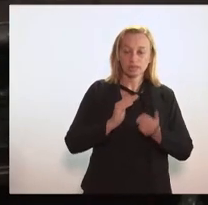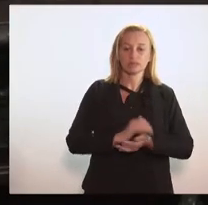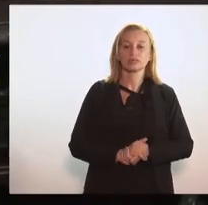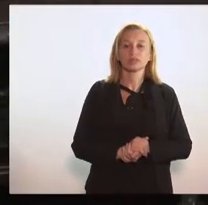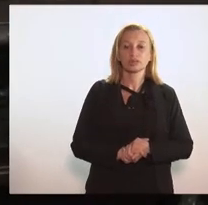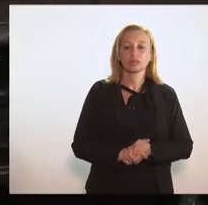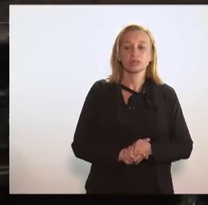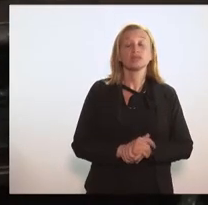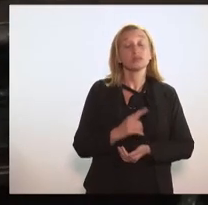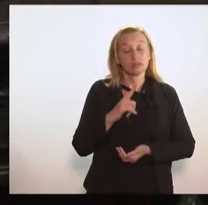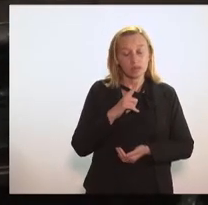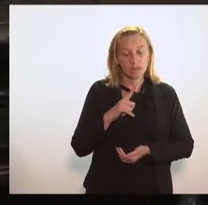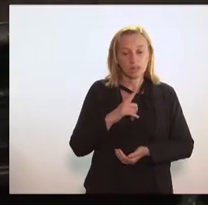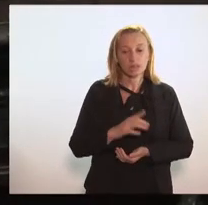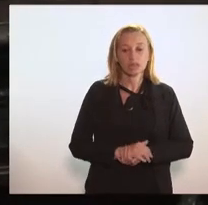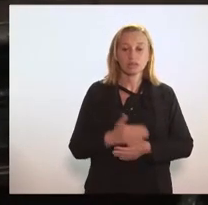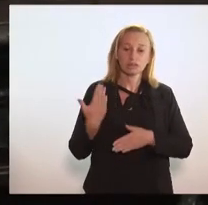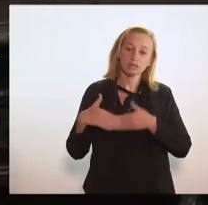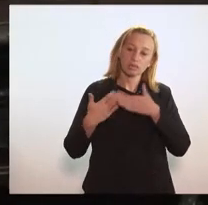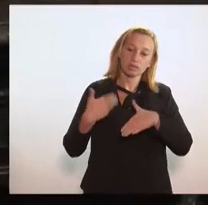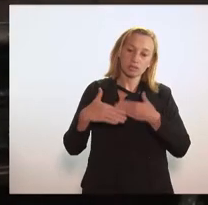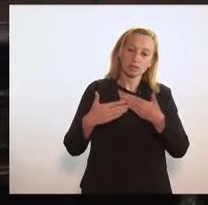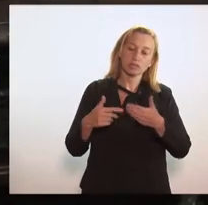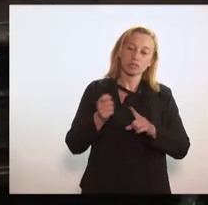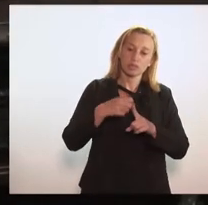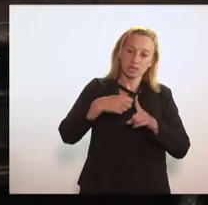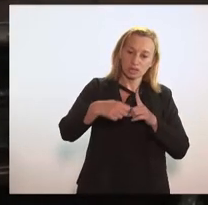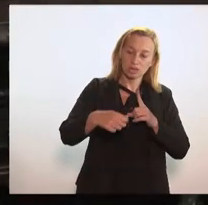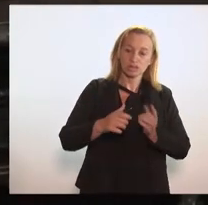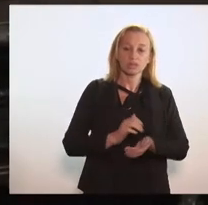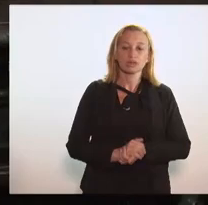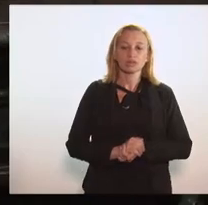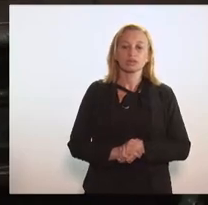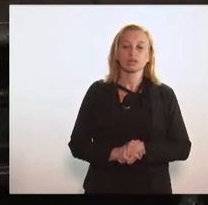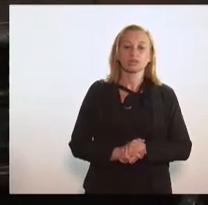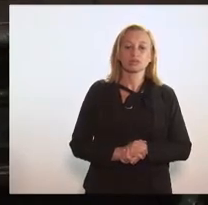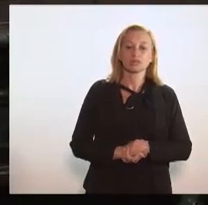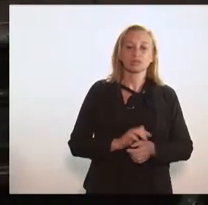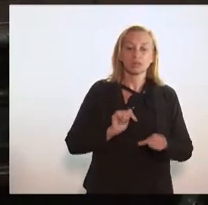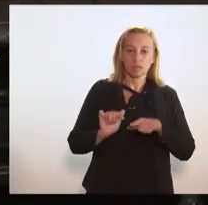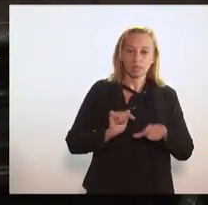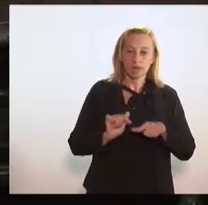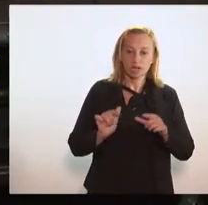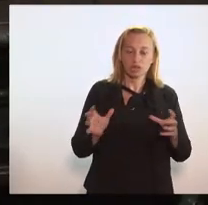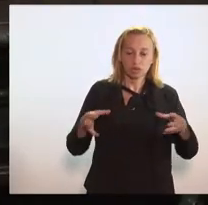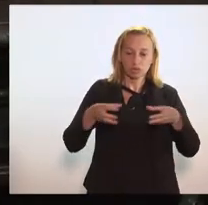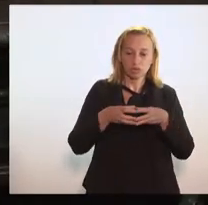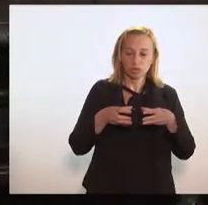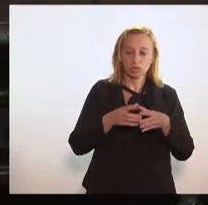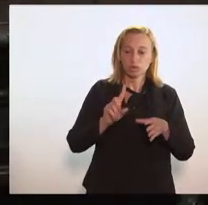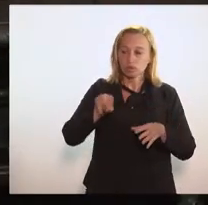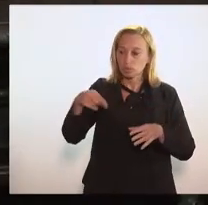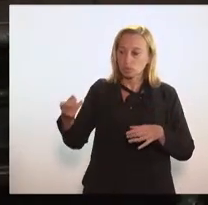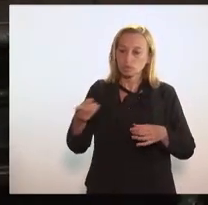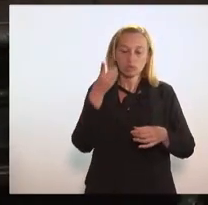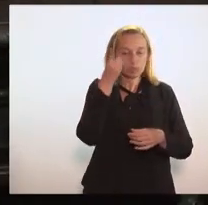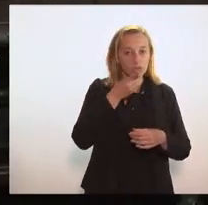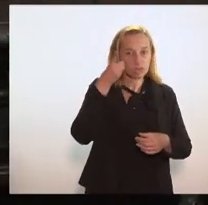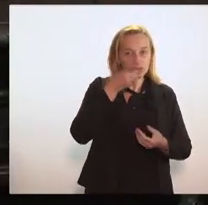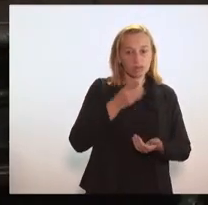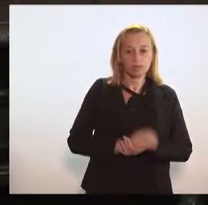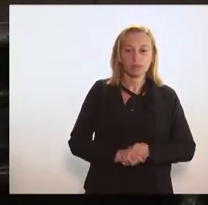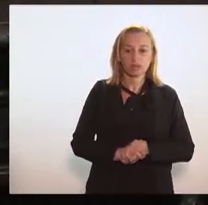e que terei ao longo dos próximos meses a lição e conjunto com os demais deputados